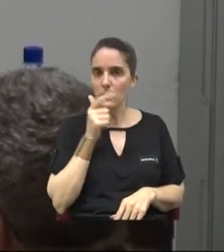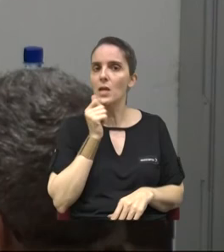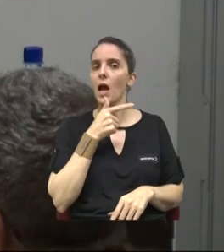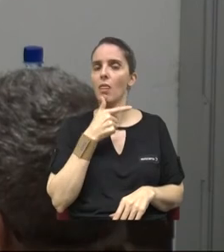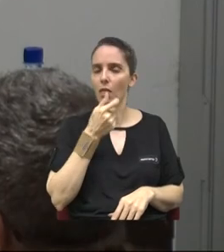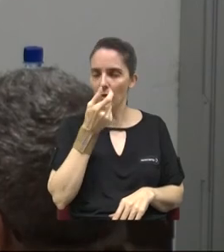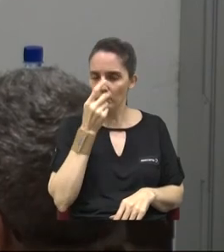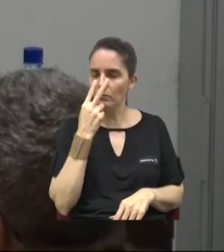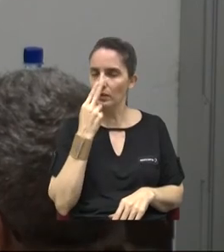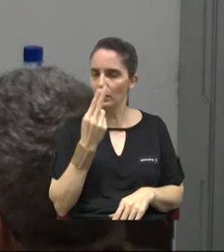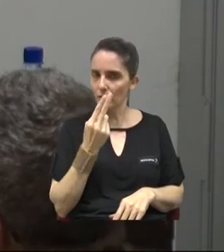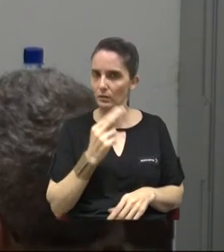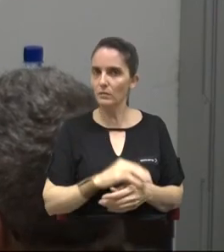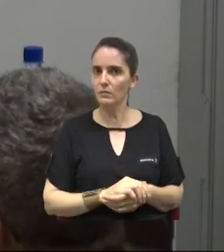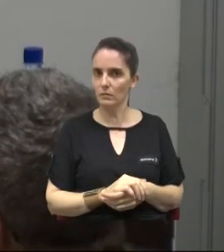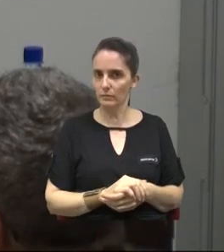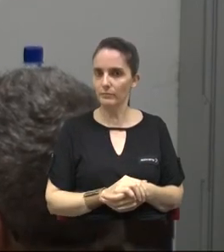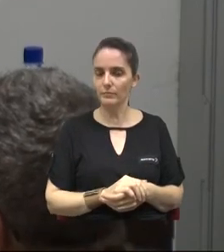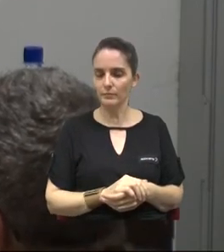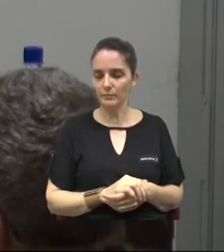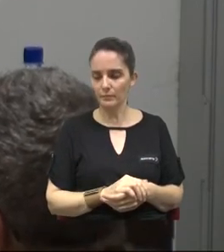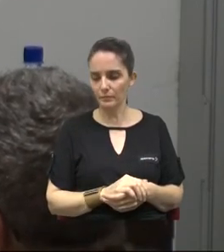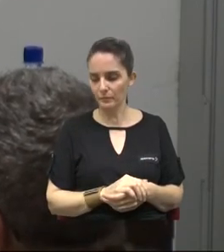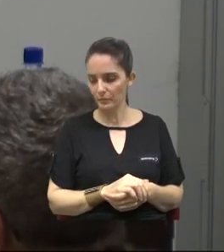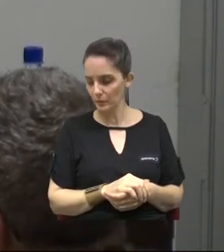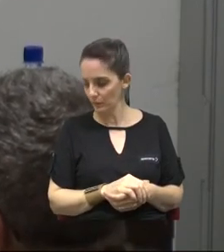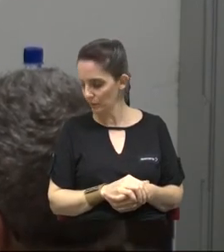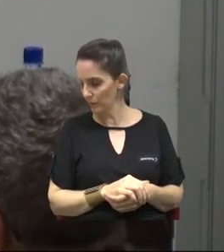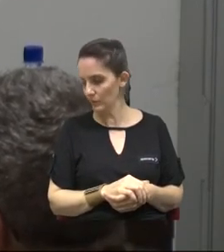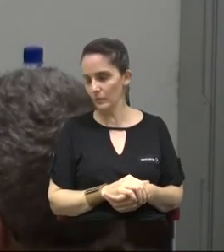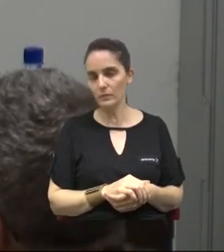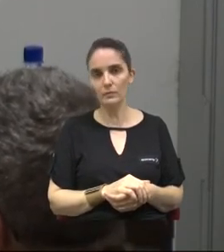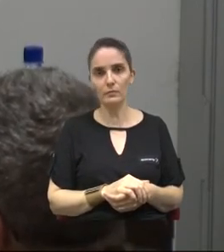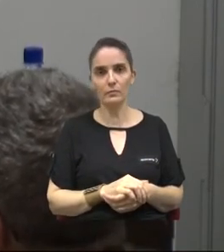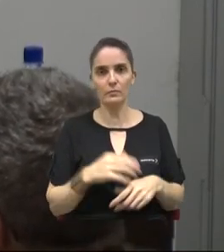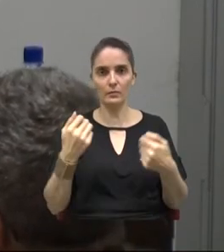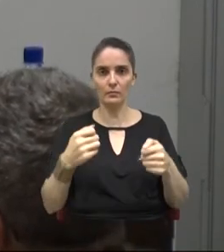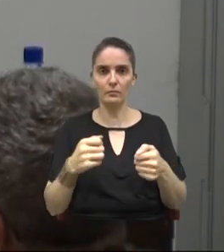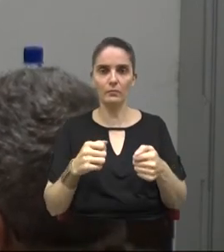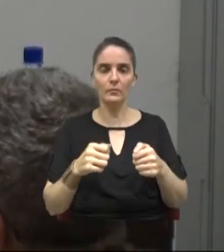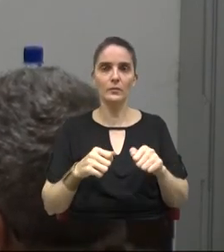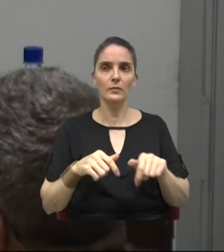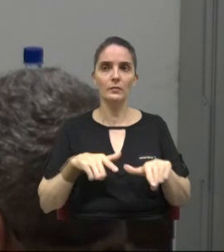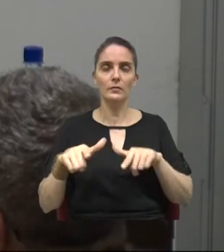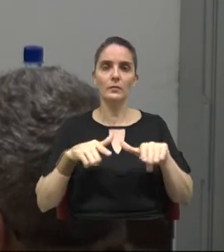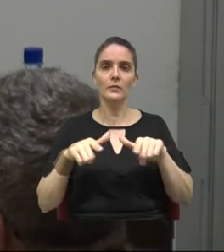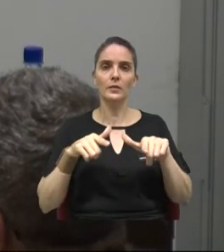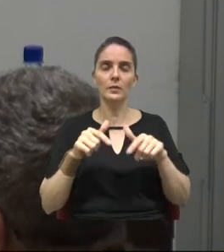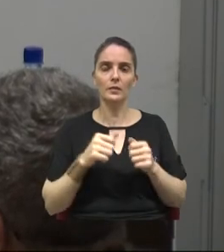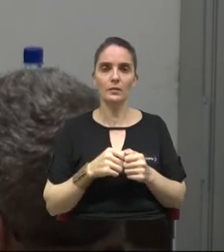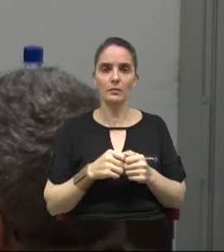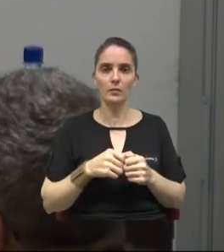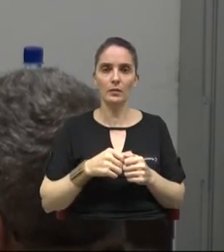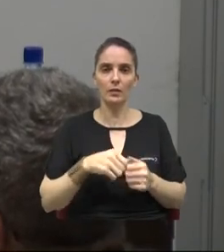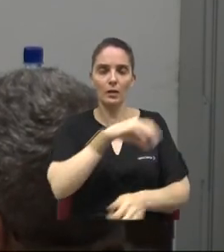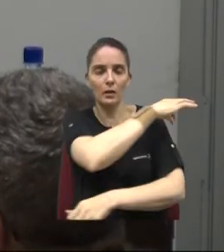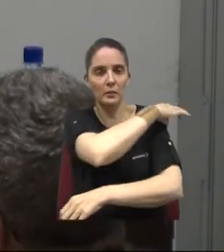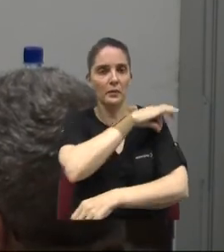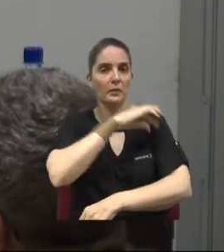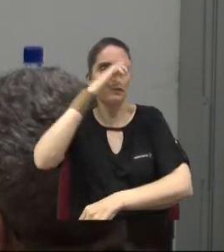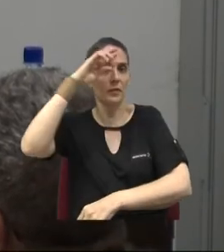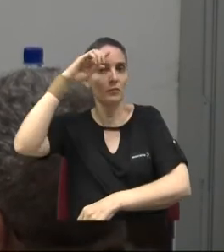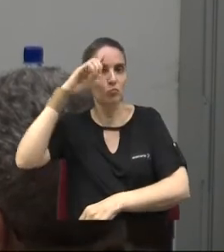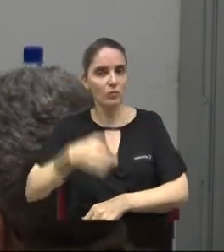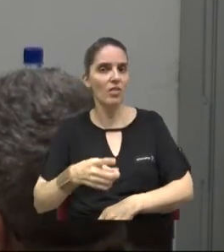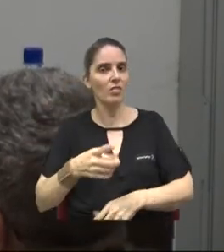que têm suas atribuições, executar atribuições afins que forem delegadas pelo seu superior hierárquico. Isso